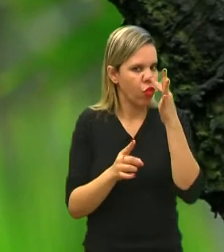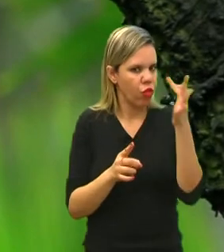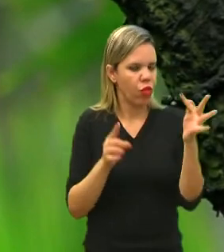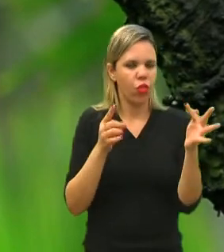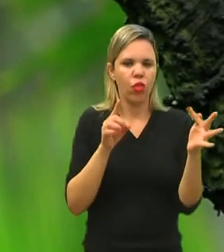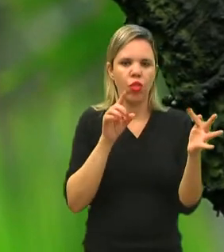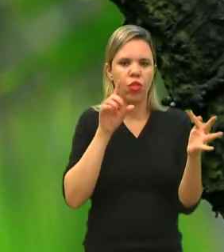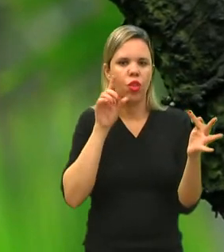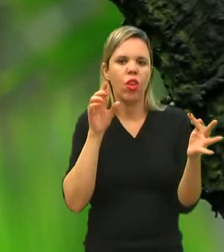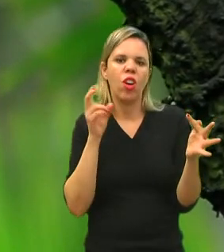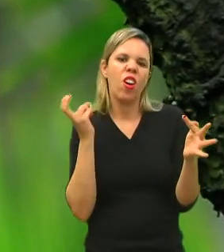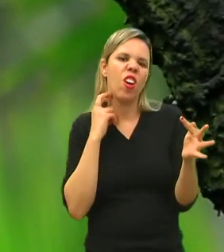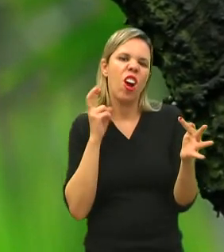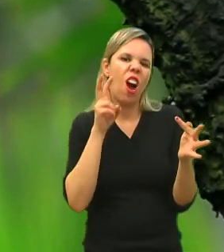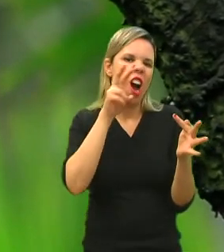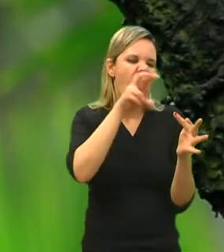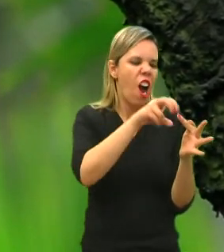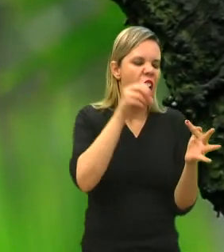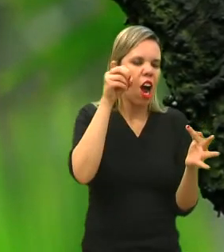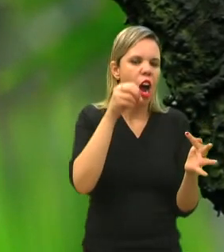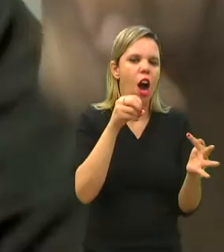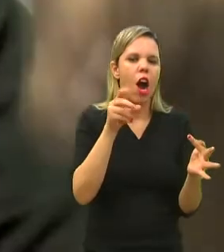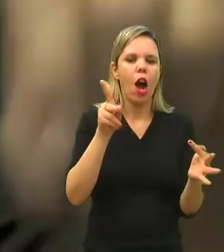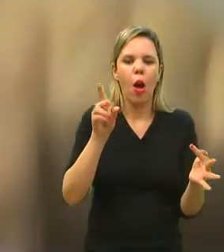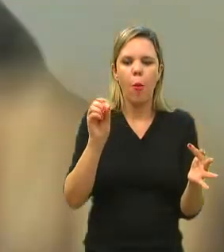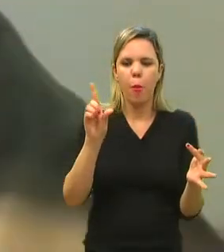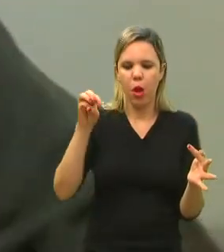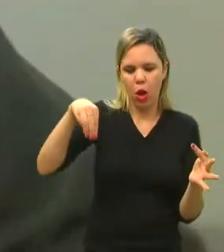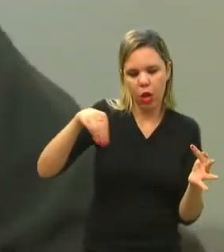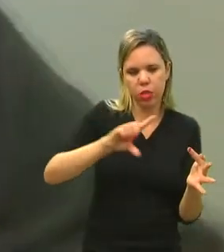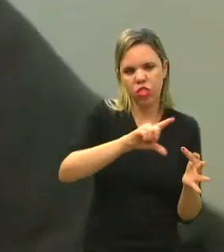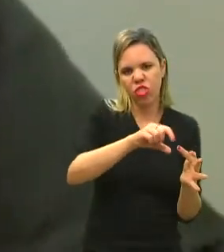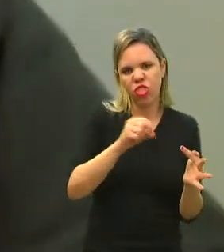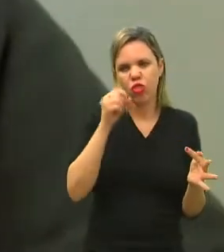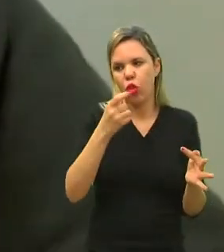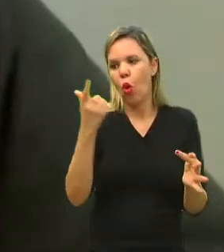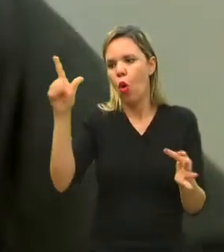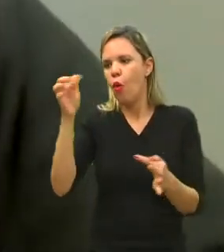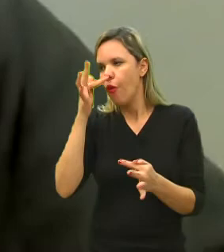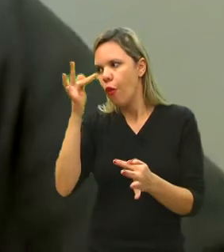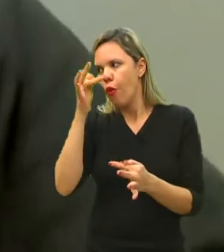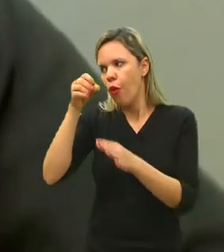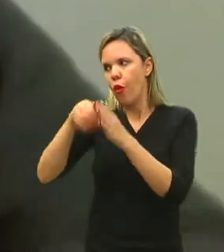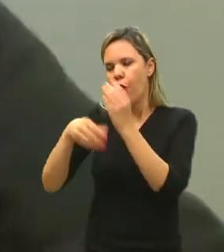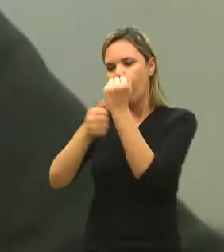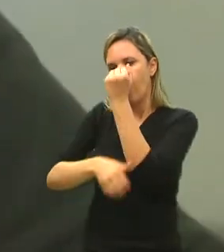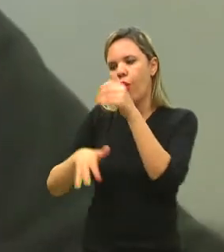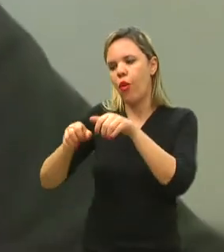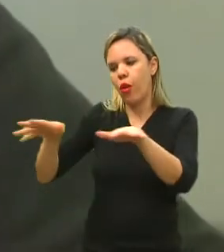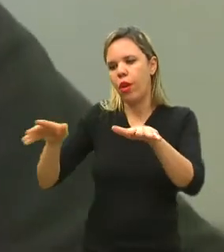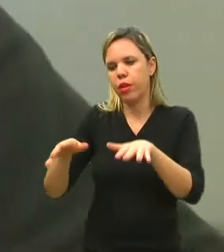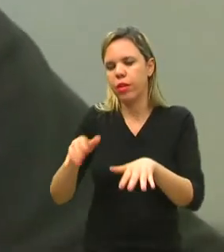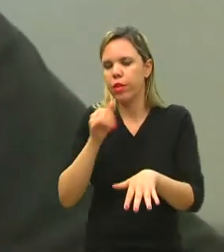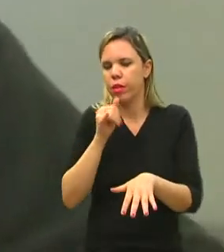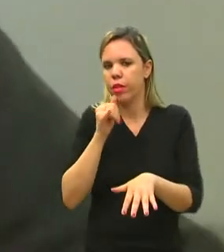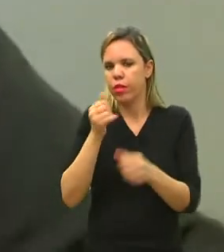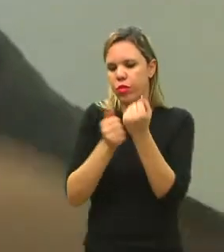flor e ele se alimentar dessa flor, ele sai de lá carregado de pólen e quando ele for em outra flor, ele